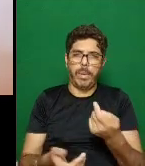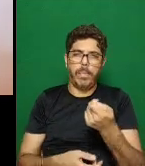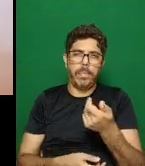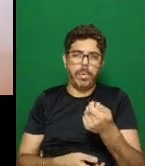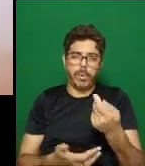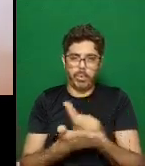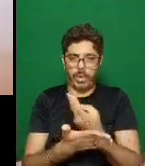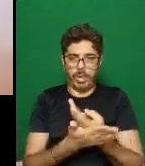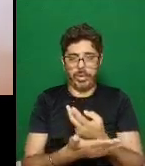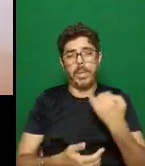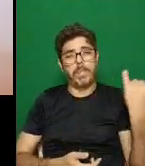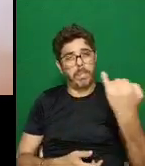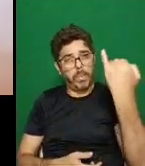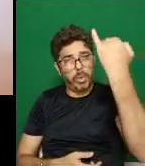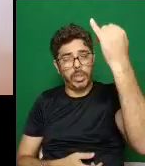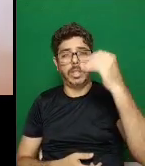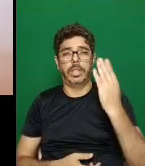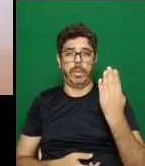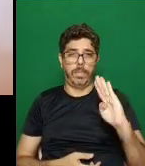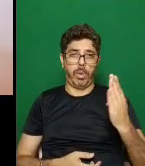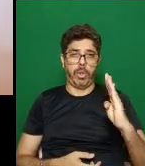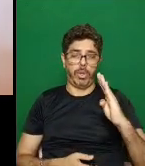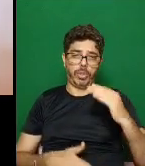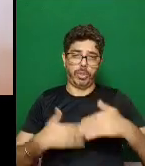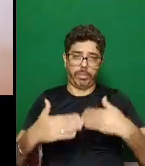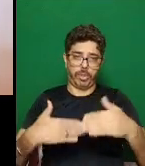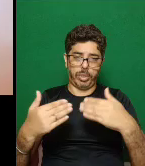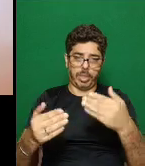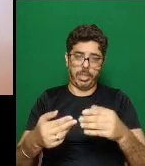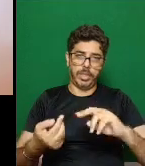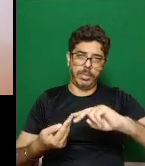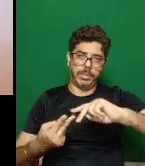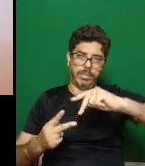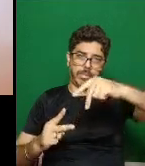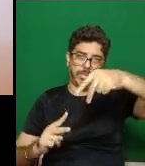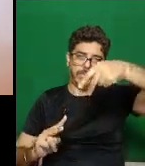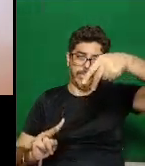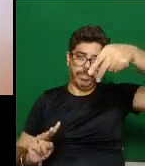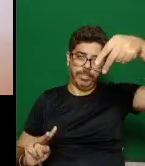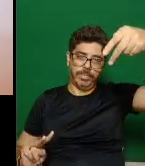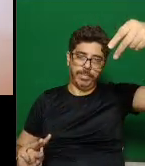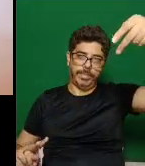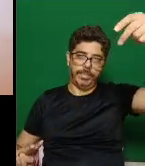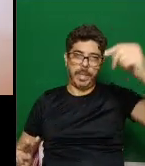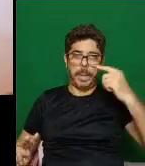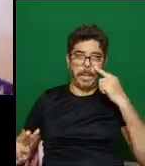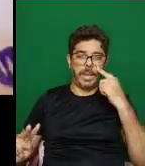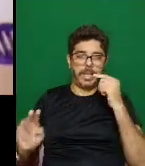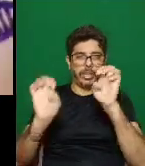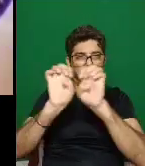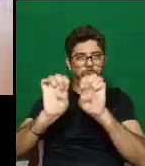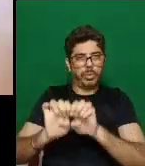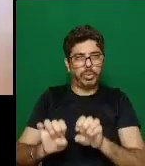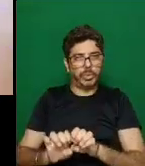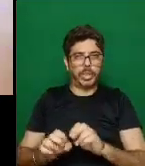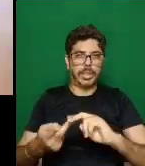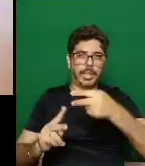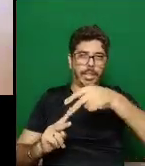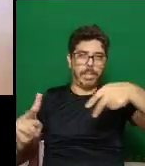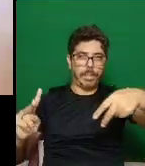das forças elétricas nos processos biológicos atinge o seu auge na descrição da estrutura e replicação do